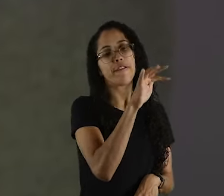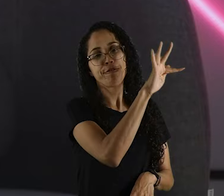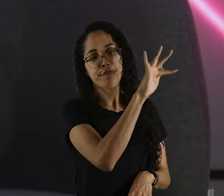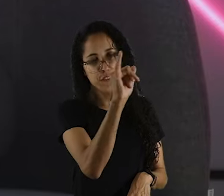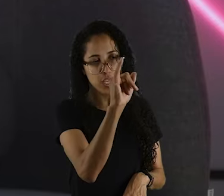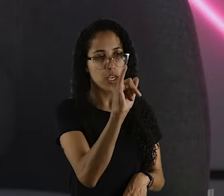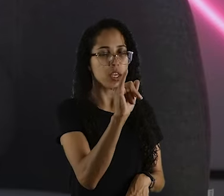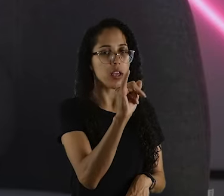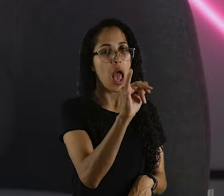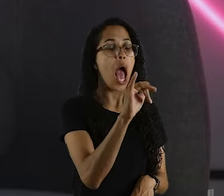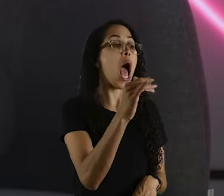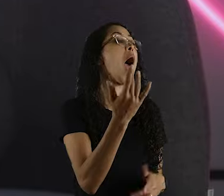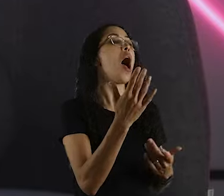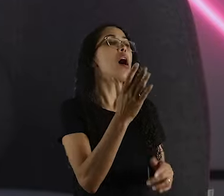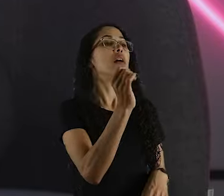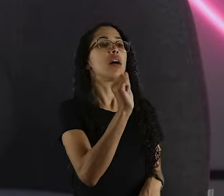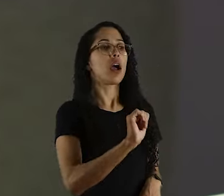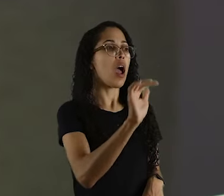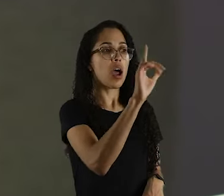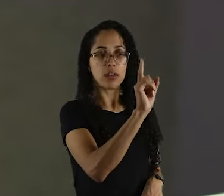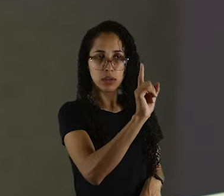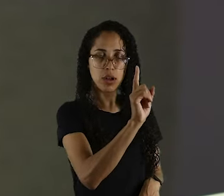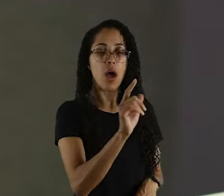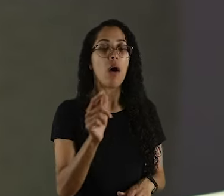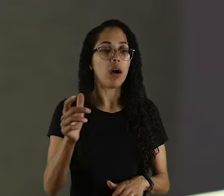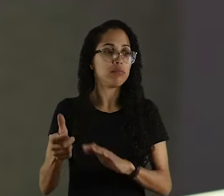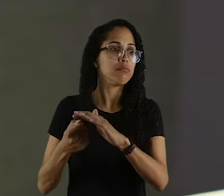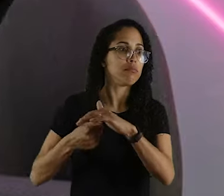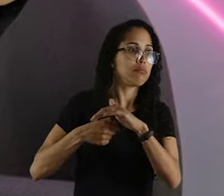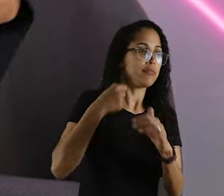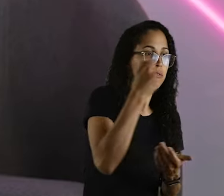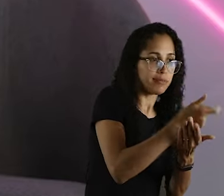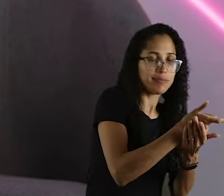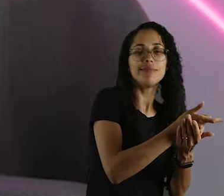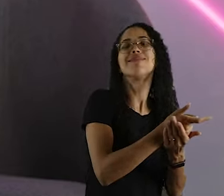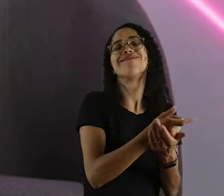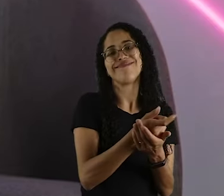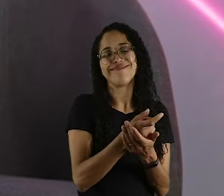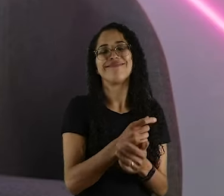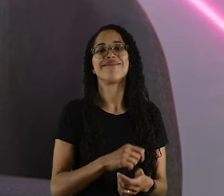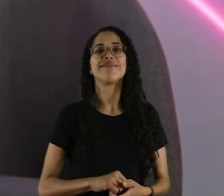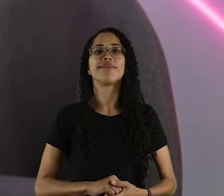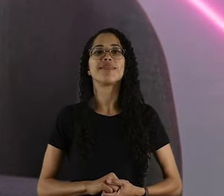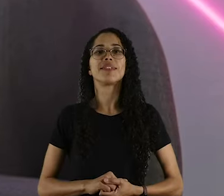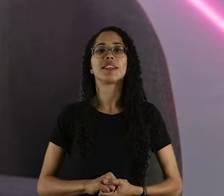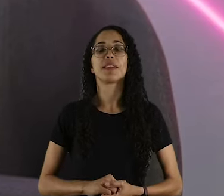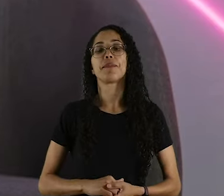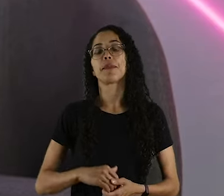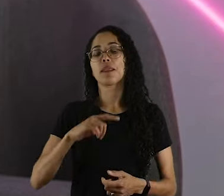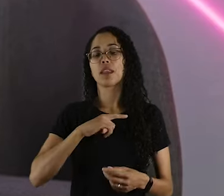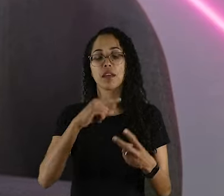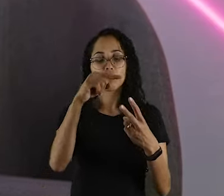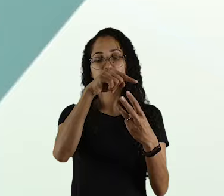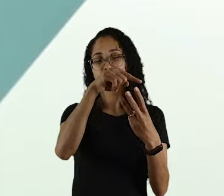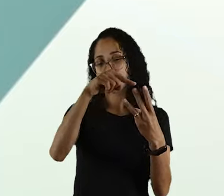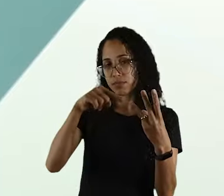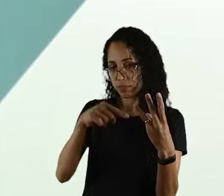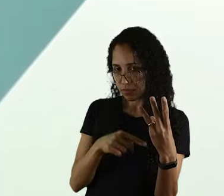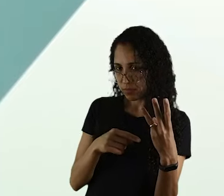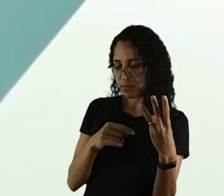muito barato, eu vou comprar porque eu não sei se ele vai estar em alta amanhã. Aí eu, pronto, compro. Eu tenho três IPCAs de tesouros IPCAs